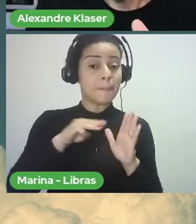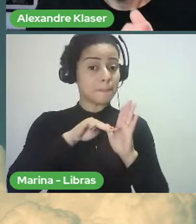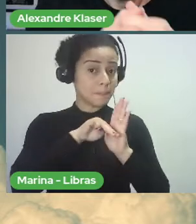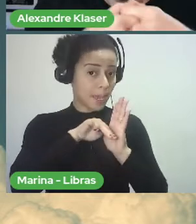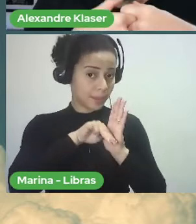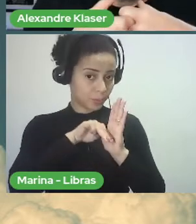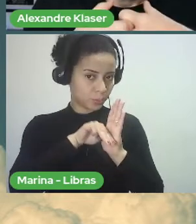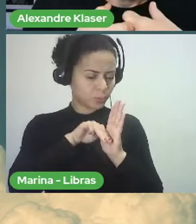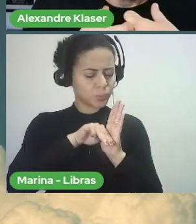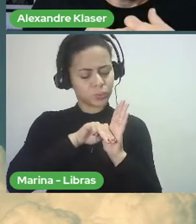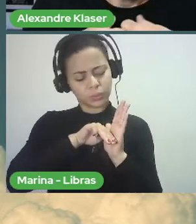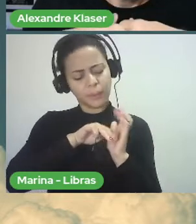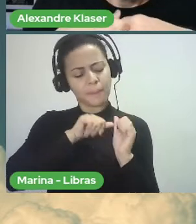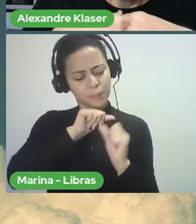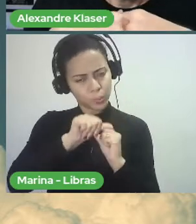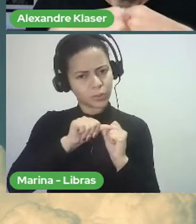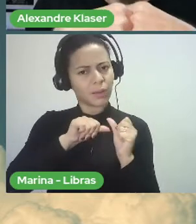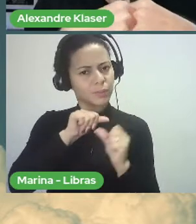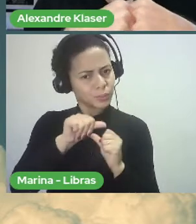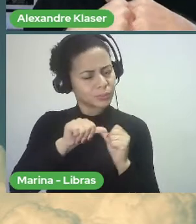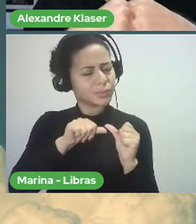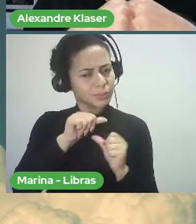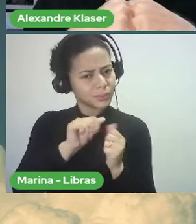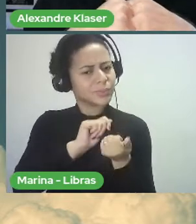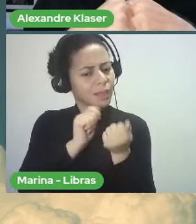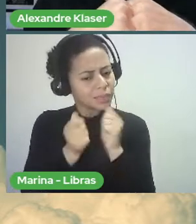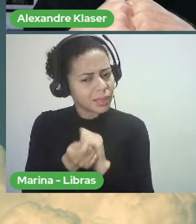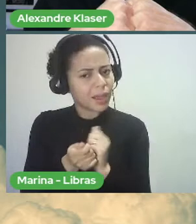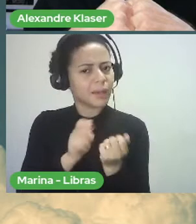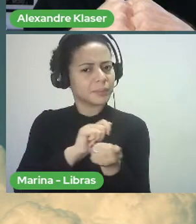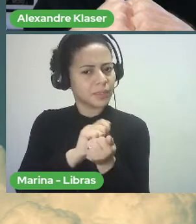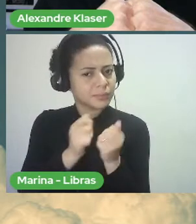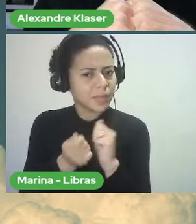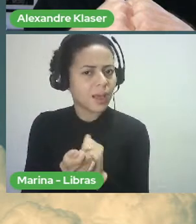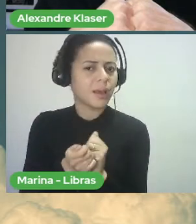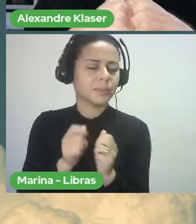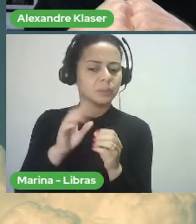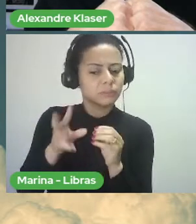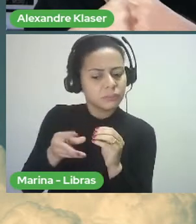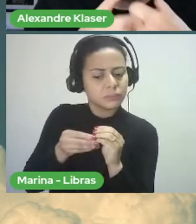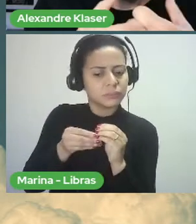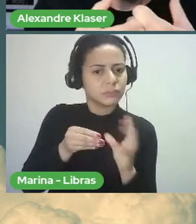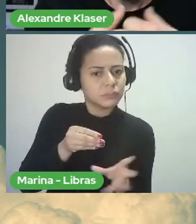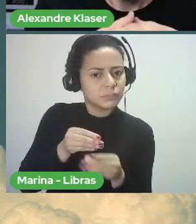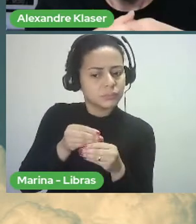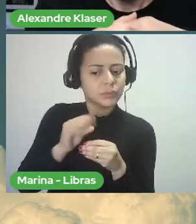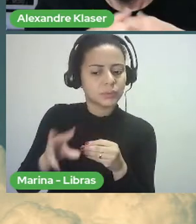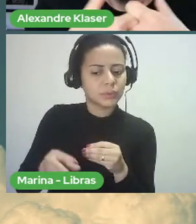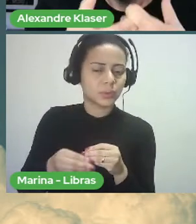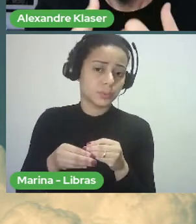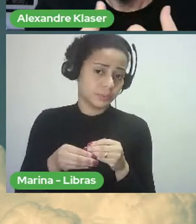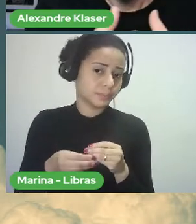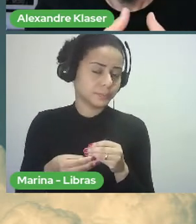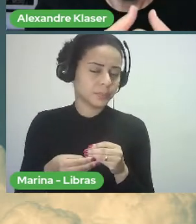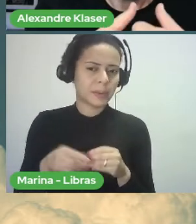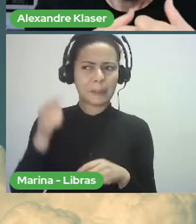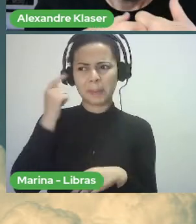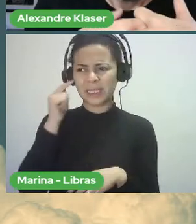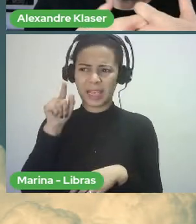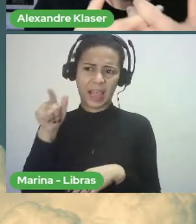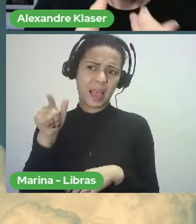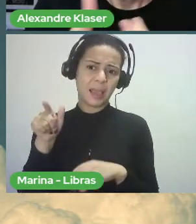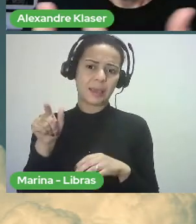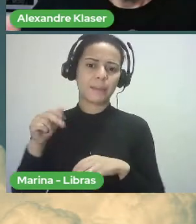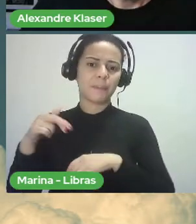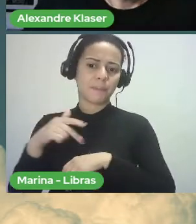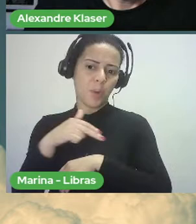que a gente consiga fazer coisas de forma interativa e incremental, não porque está na moda, não porque é bonito,